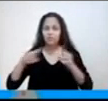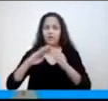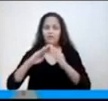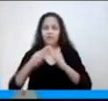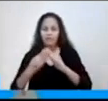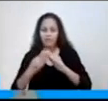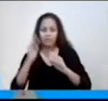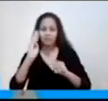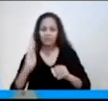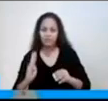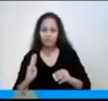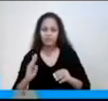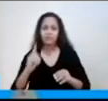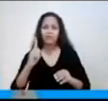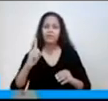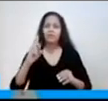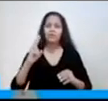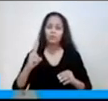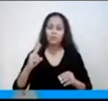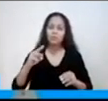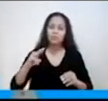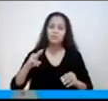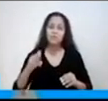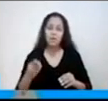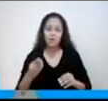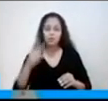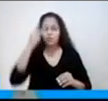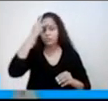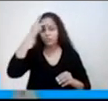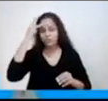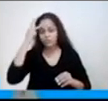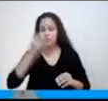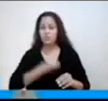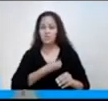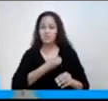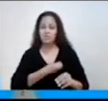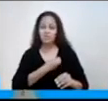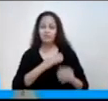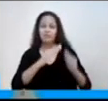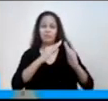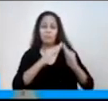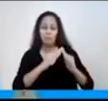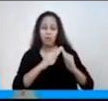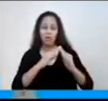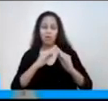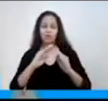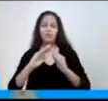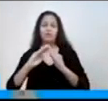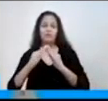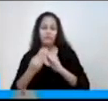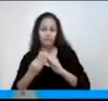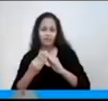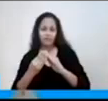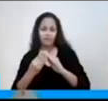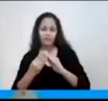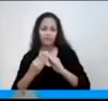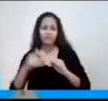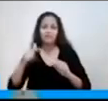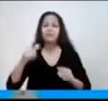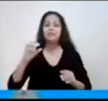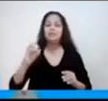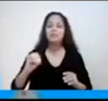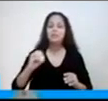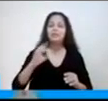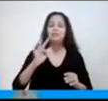Favelas no Brasil. 12 milhões de pessoas vivem em favelas, aproximadamente 6% do total. 67% dos moradores